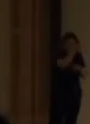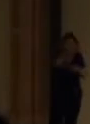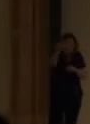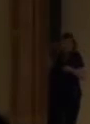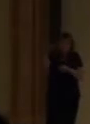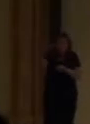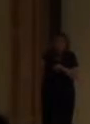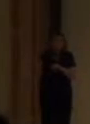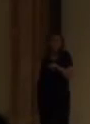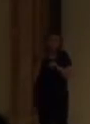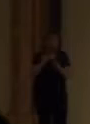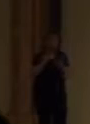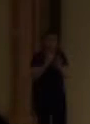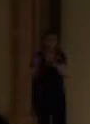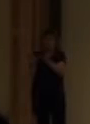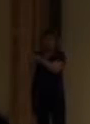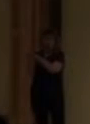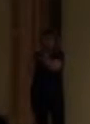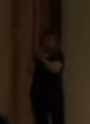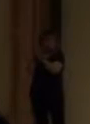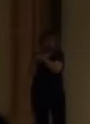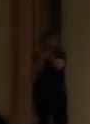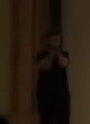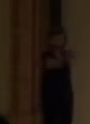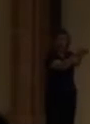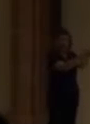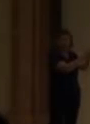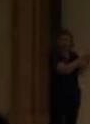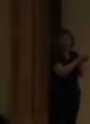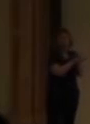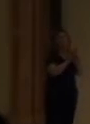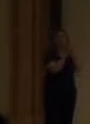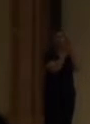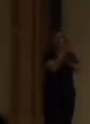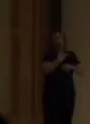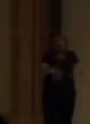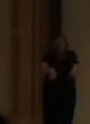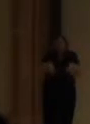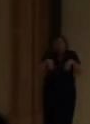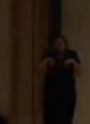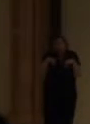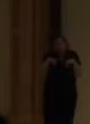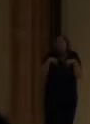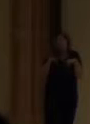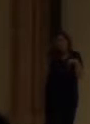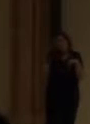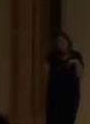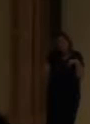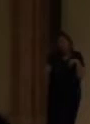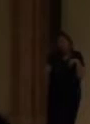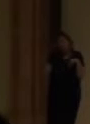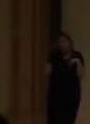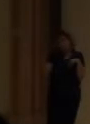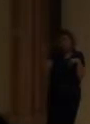muitas diversas culturas alinhassem por um único modo de pensar que, ao mesmo tempo,